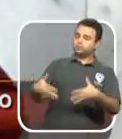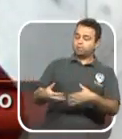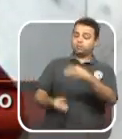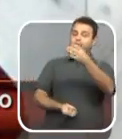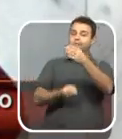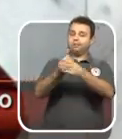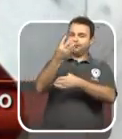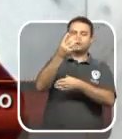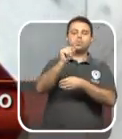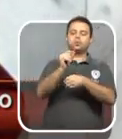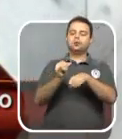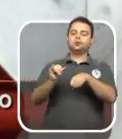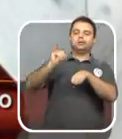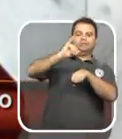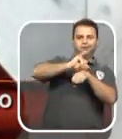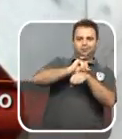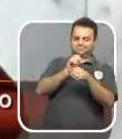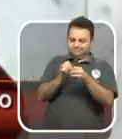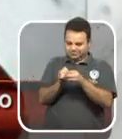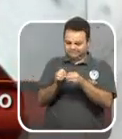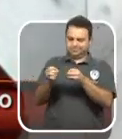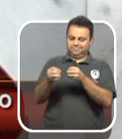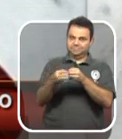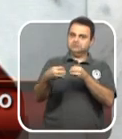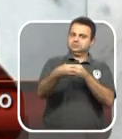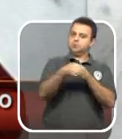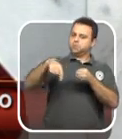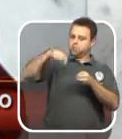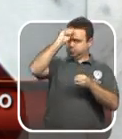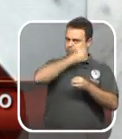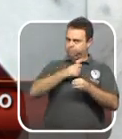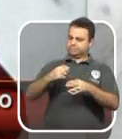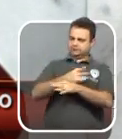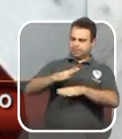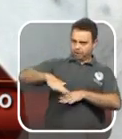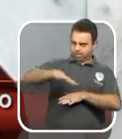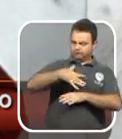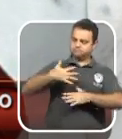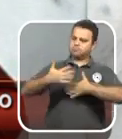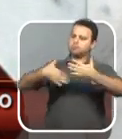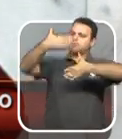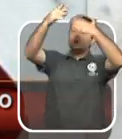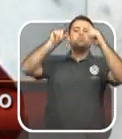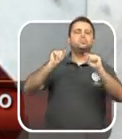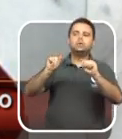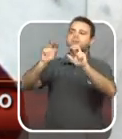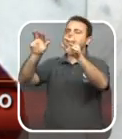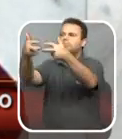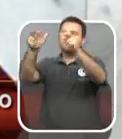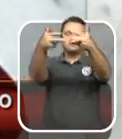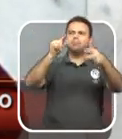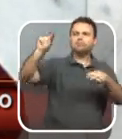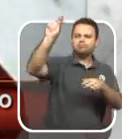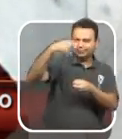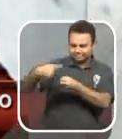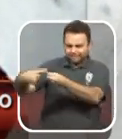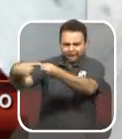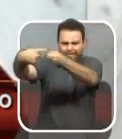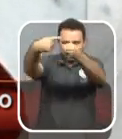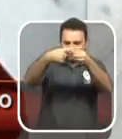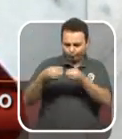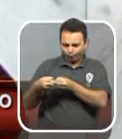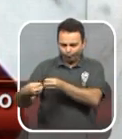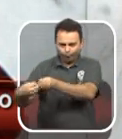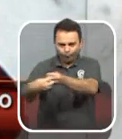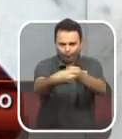criação do Parlamento Regional Metropolitano. Foi um importante avanço aqui para a nossa região. A união, né, dos poderes legislativos